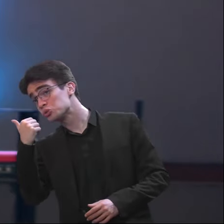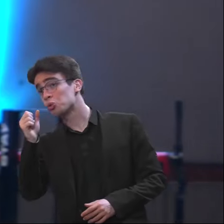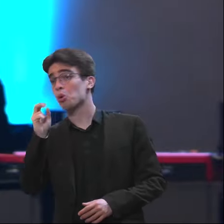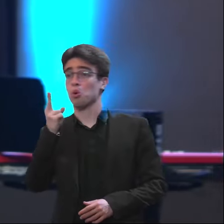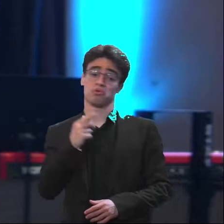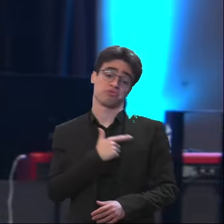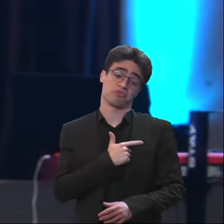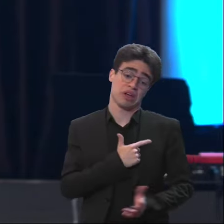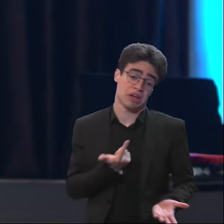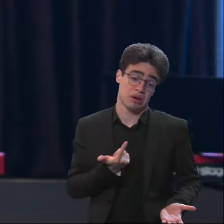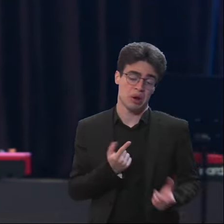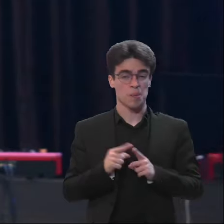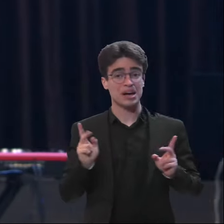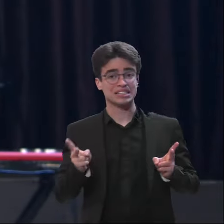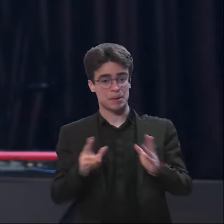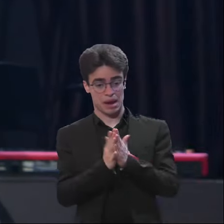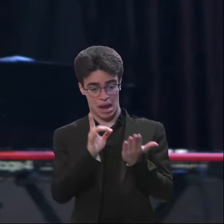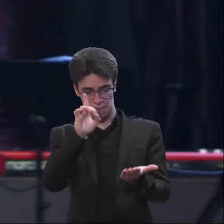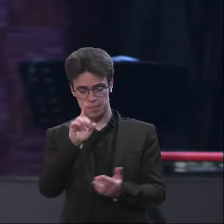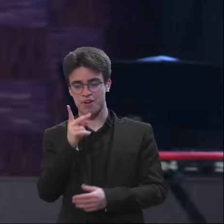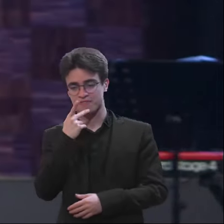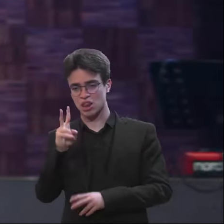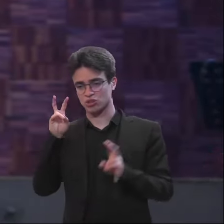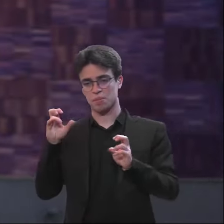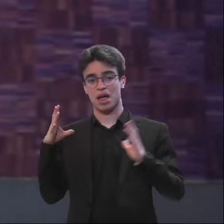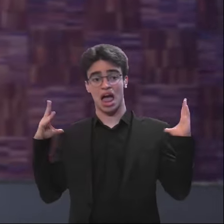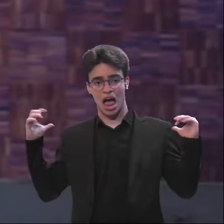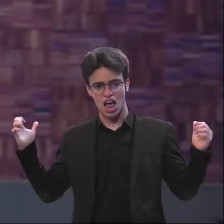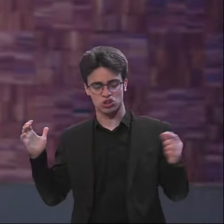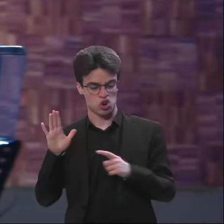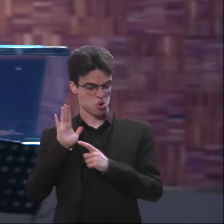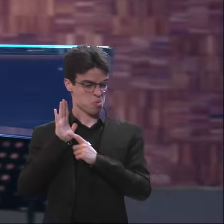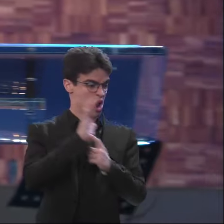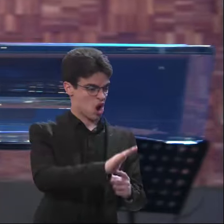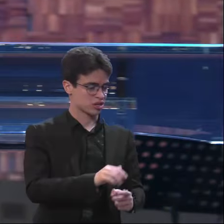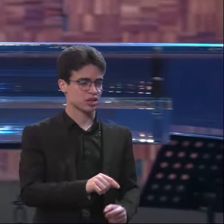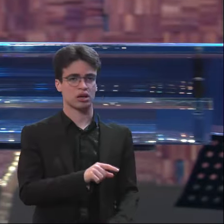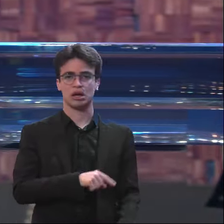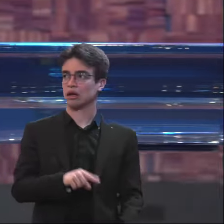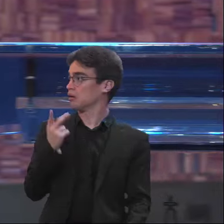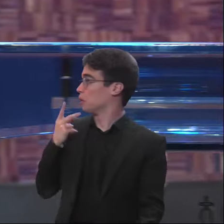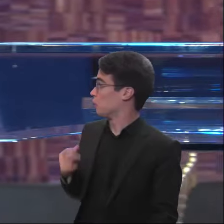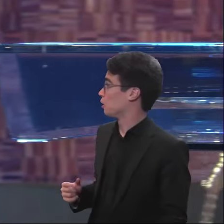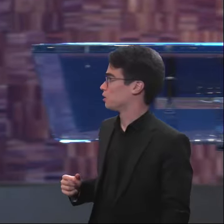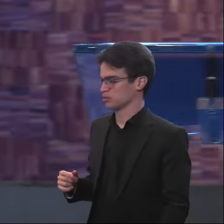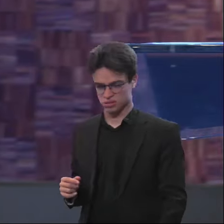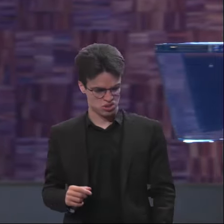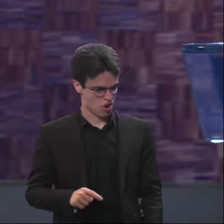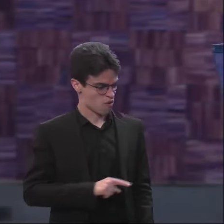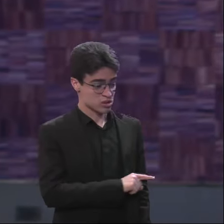mas normalmente quando eles aparecem na Bíblia para alguém, a primeira coisa que eles vão dizer é, não temas.